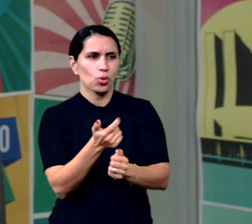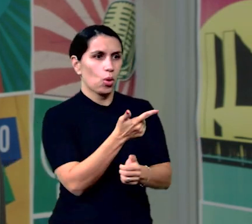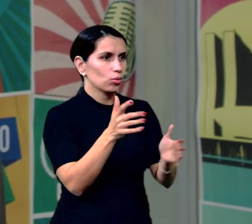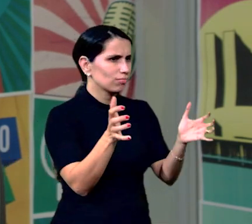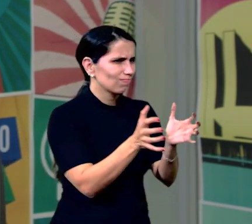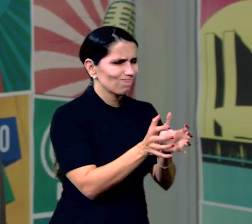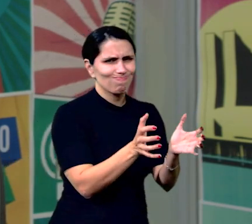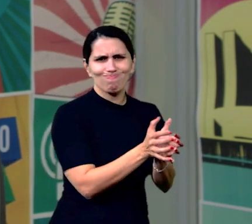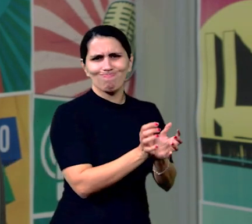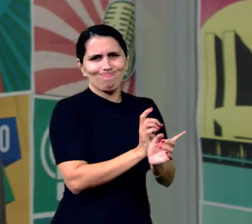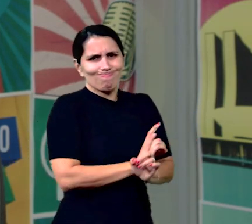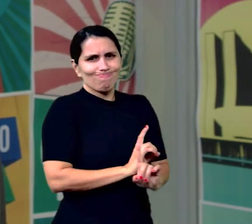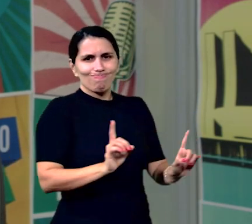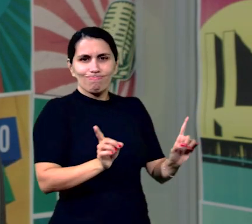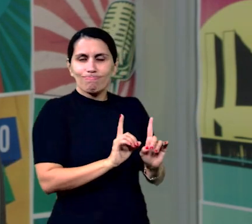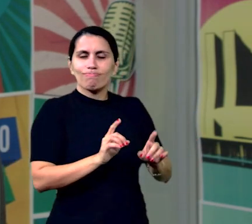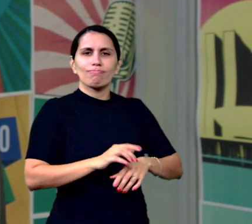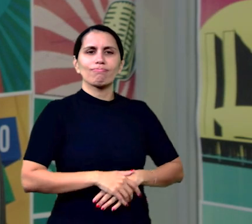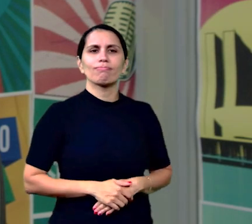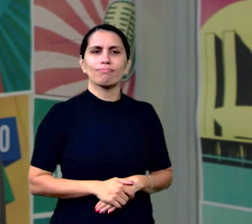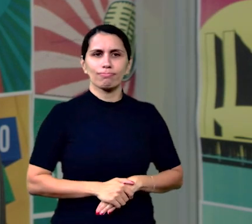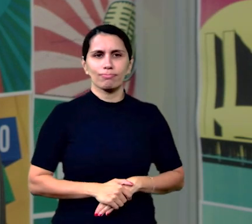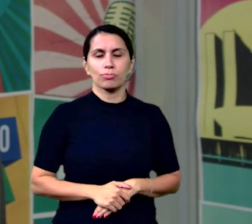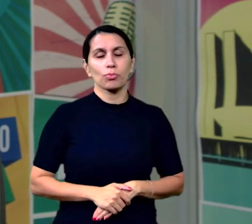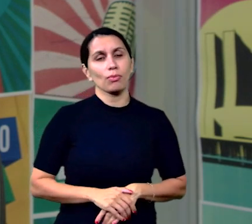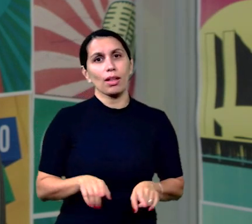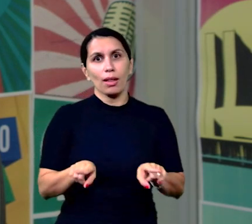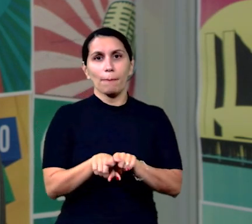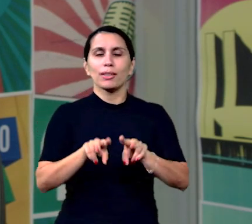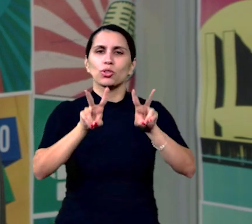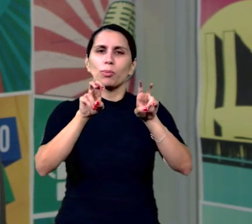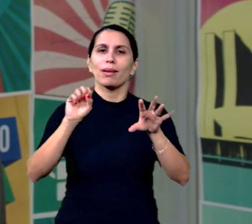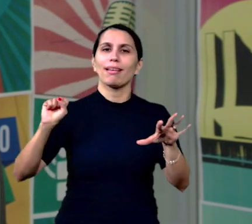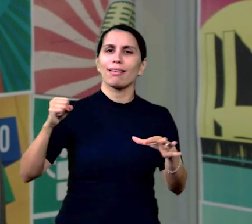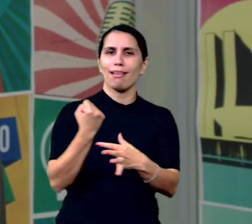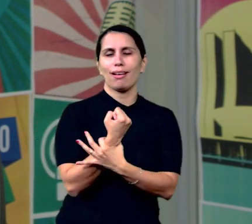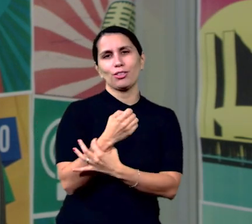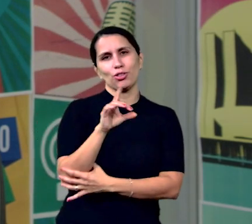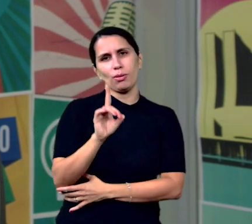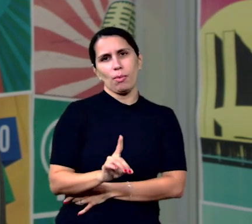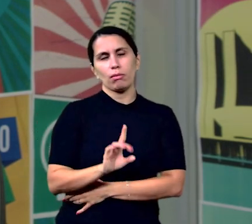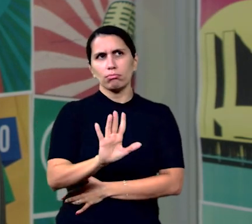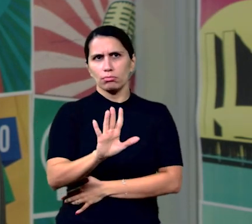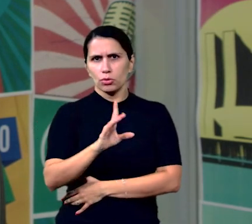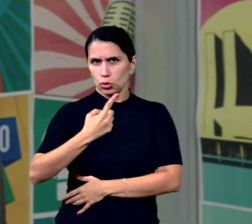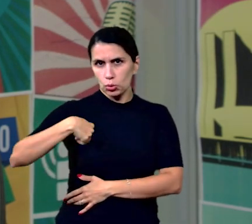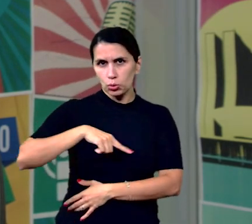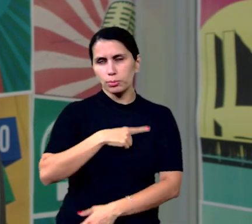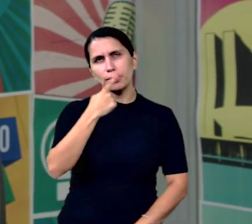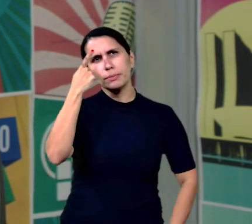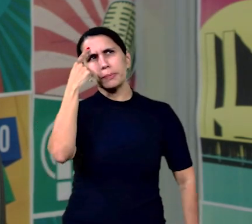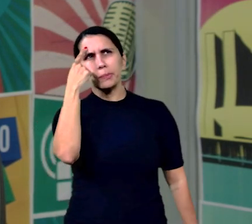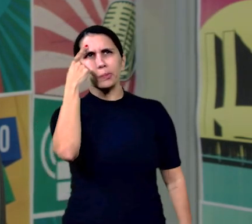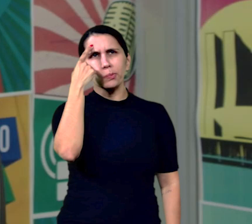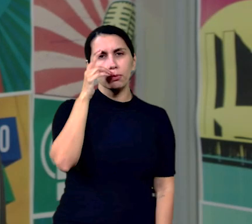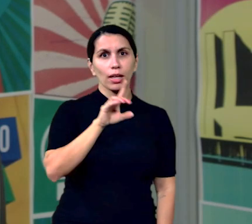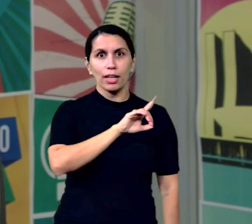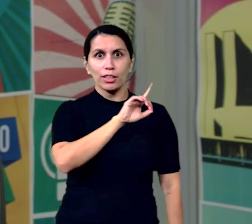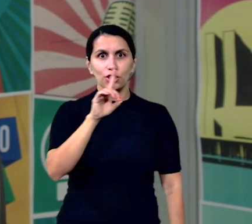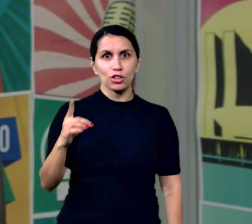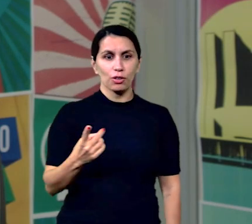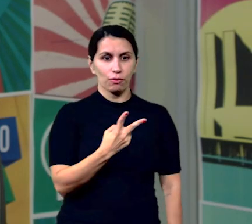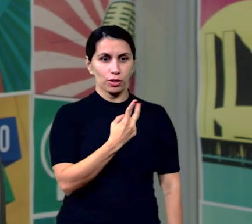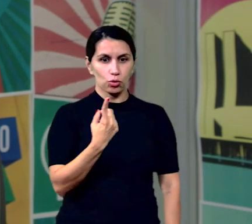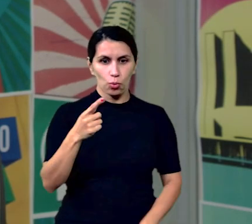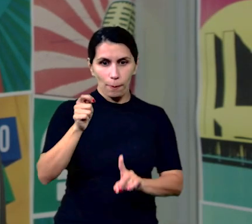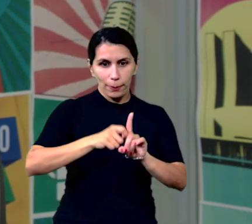andado junto, não é, assim como várias outras, garantias de direito. Então, quando a gente pensa, por exemplo, né, do dia 21